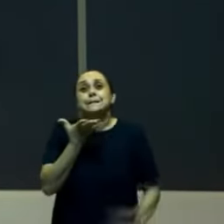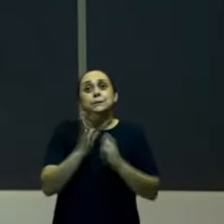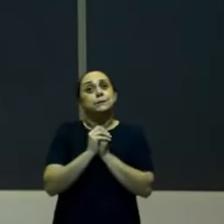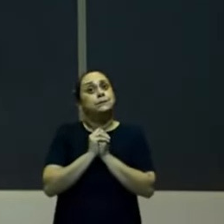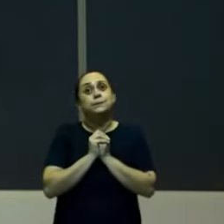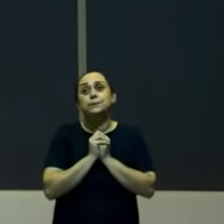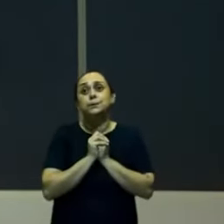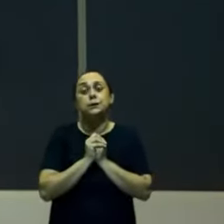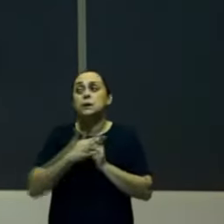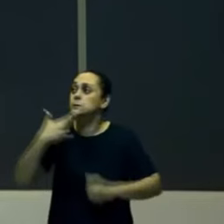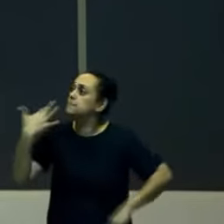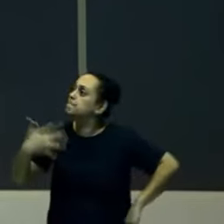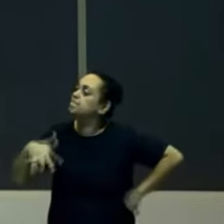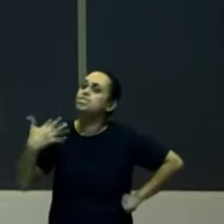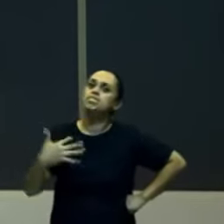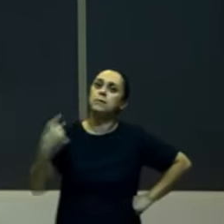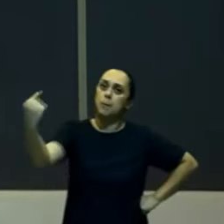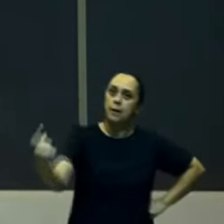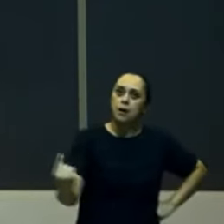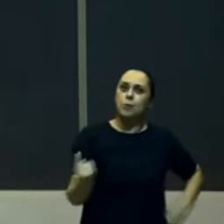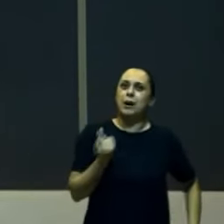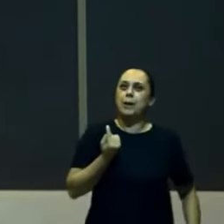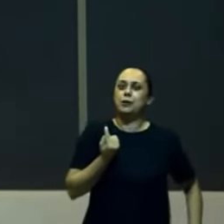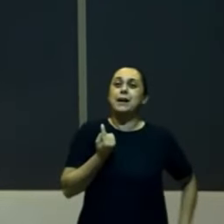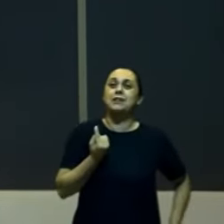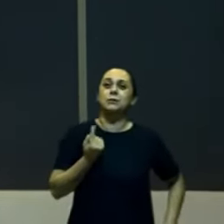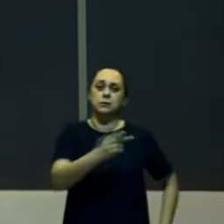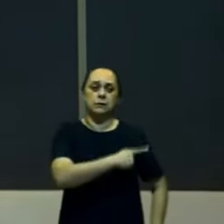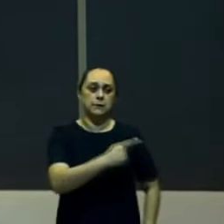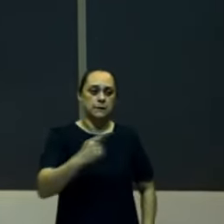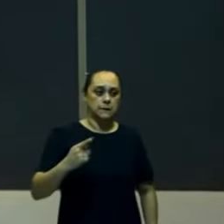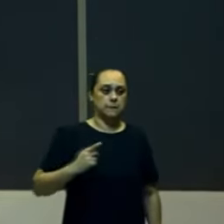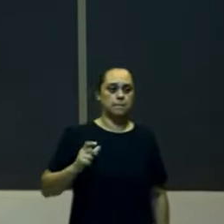na chegada do pastor Alberto um problema instaurado,